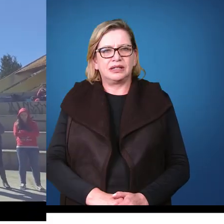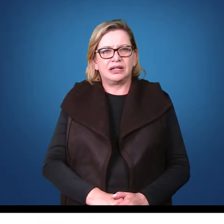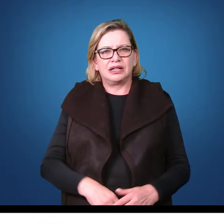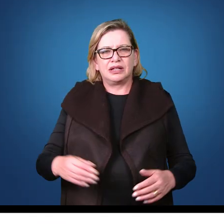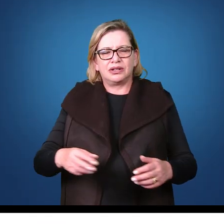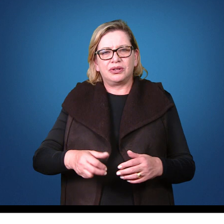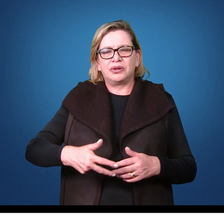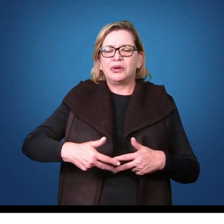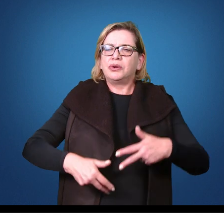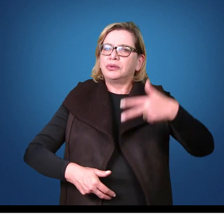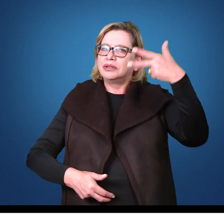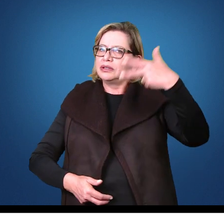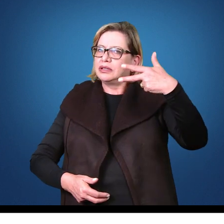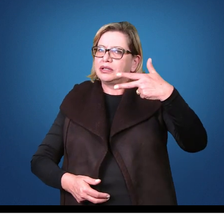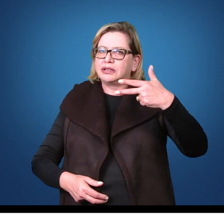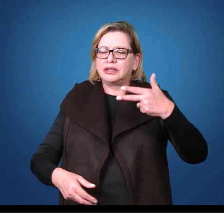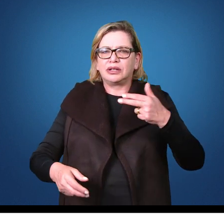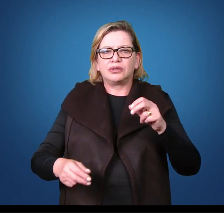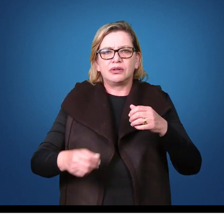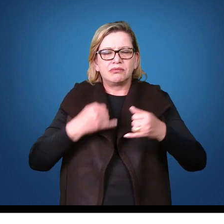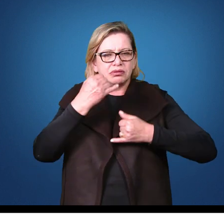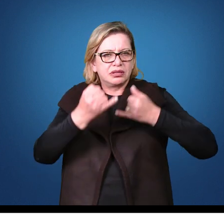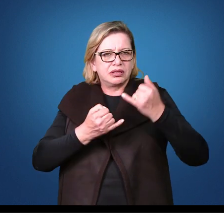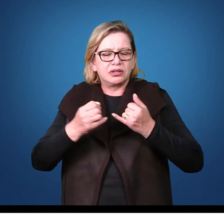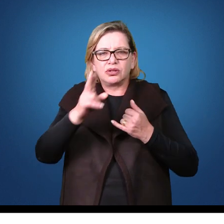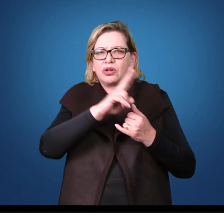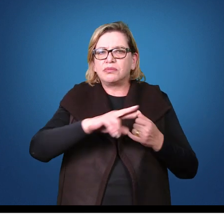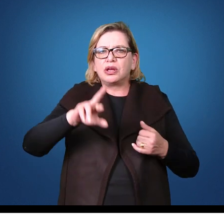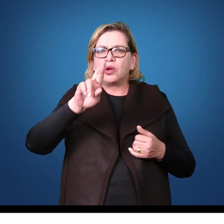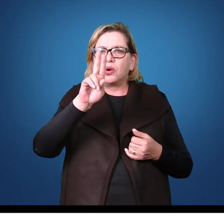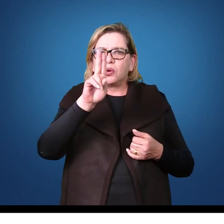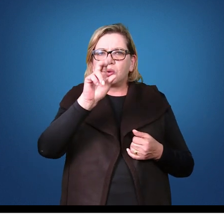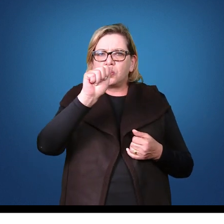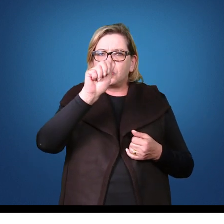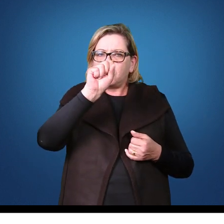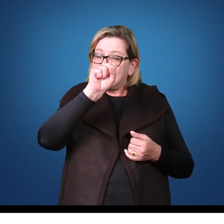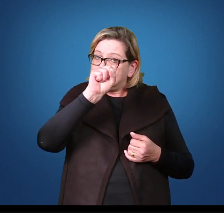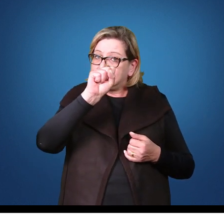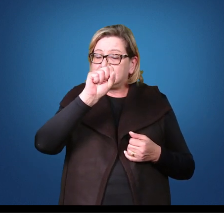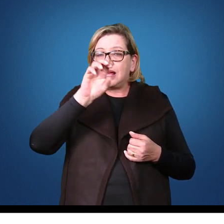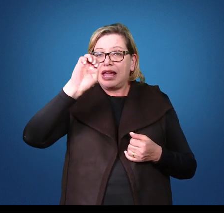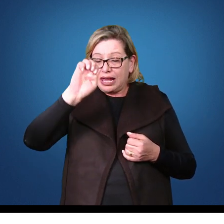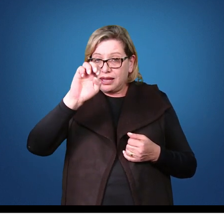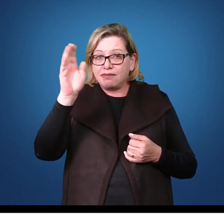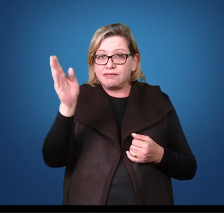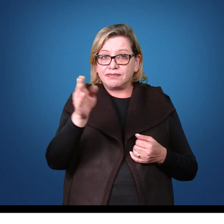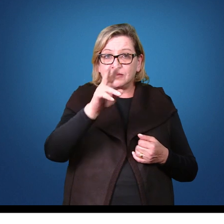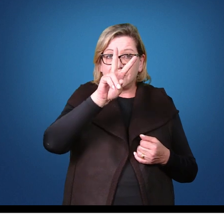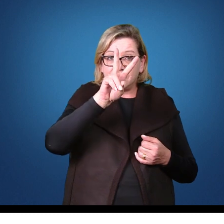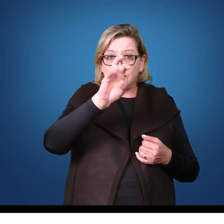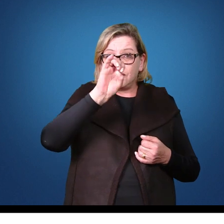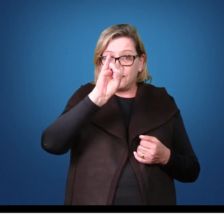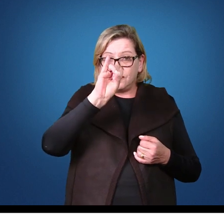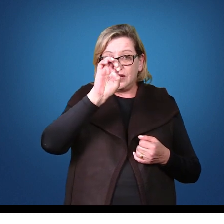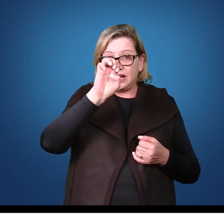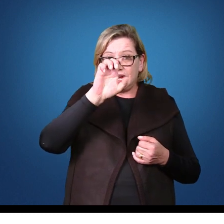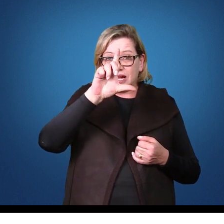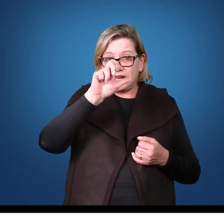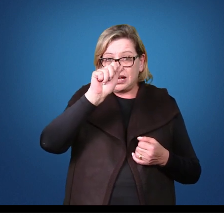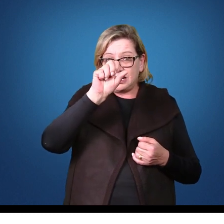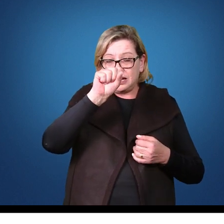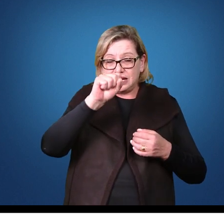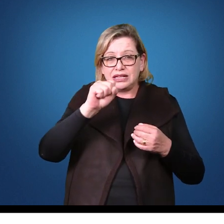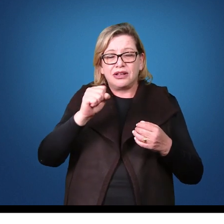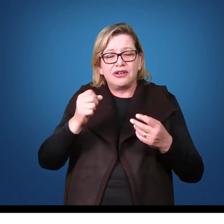terceiro jogo se chama Ruas e Vielas, ok? É um jogo coletivo. Muitos jogos que a